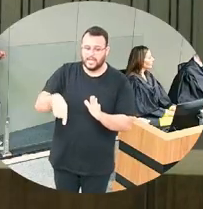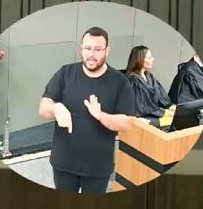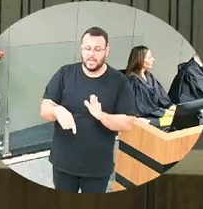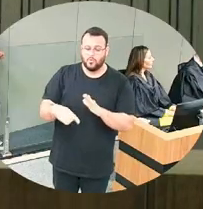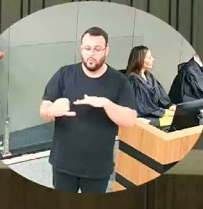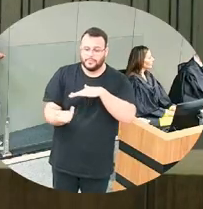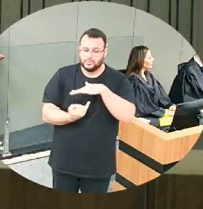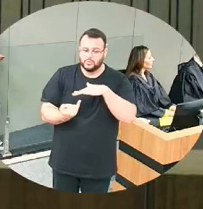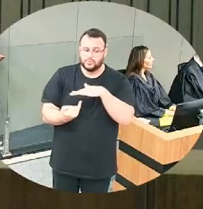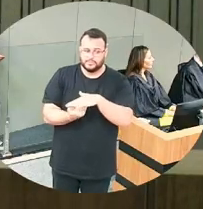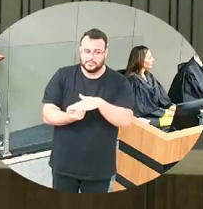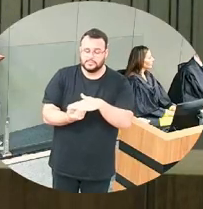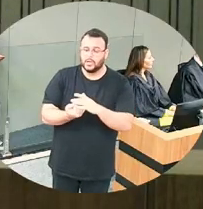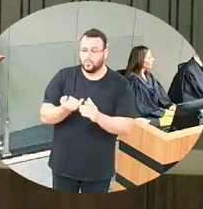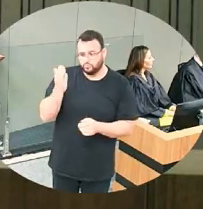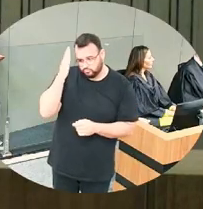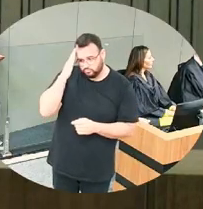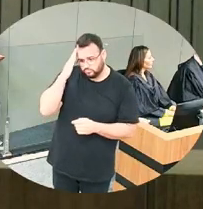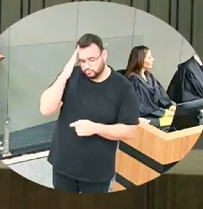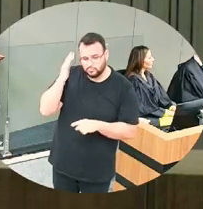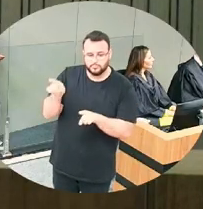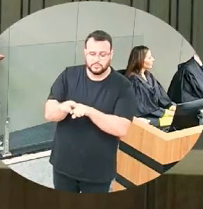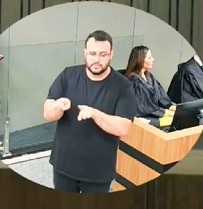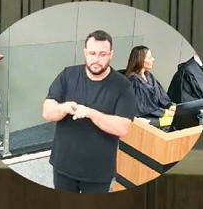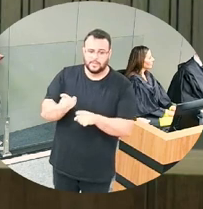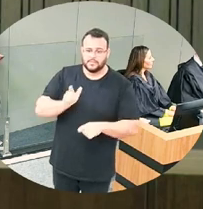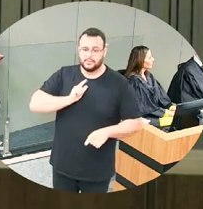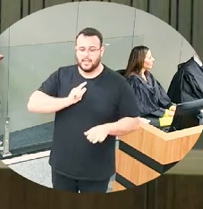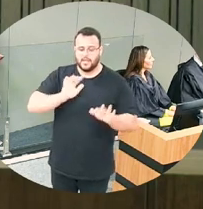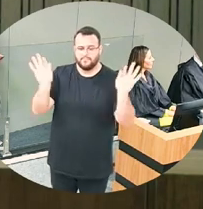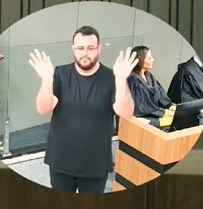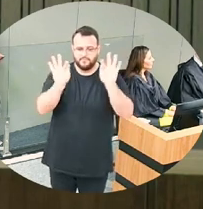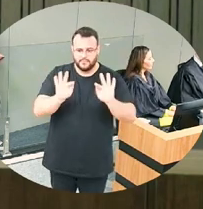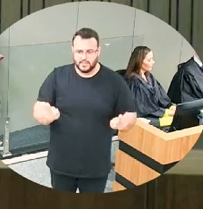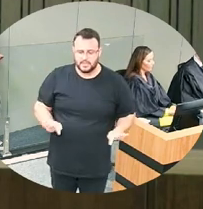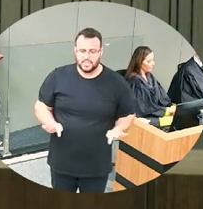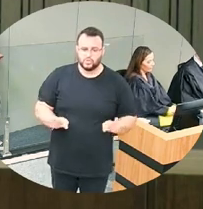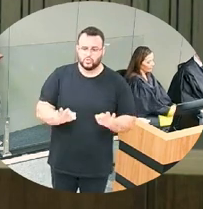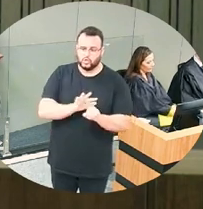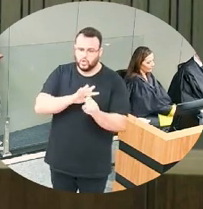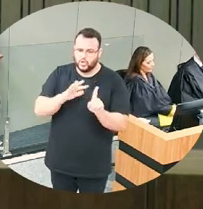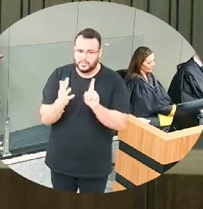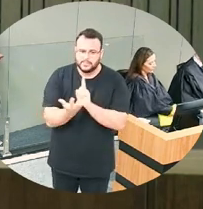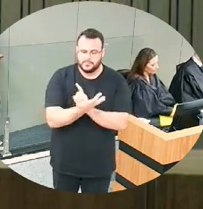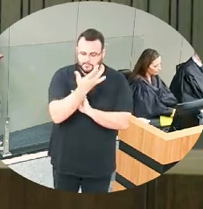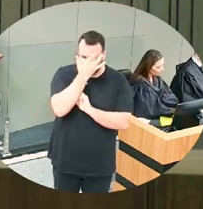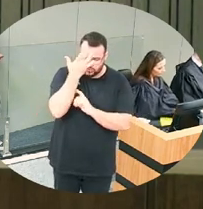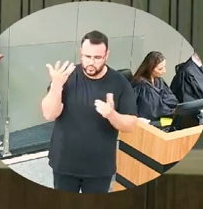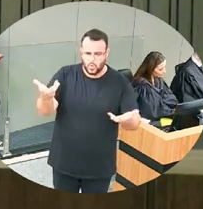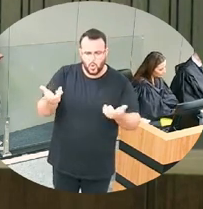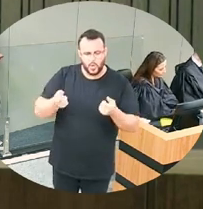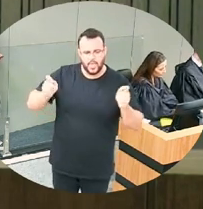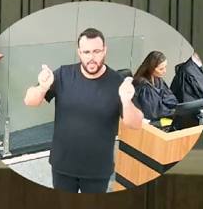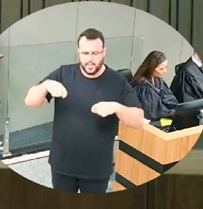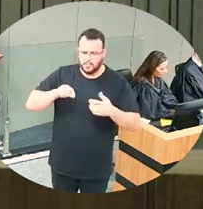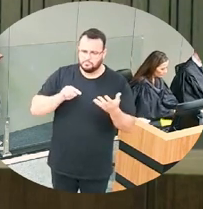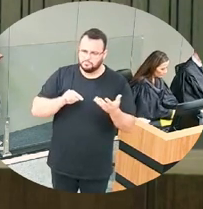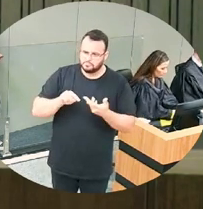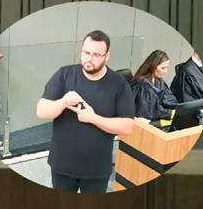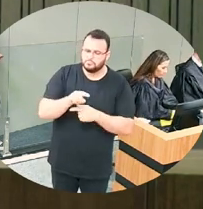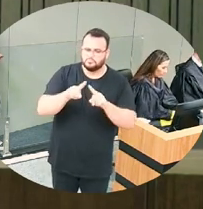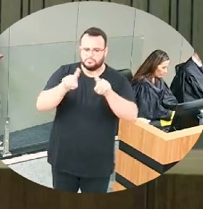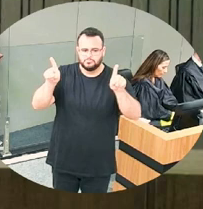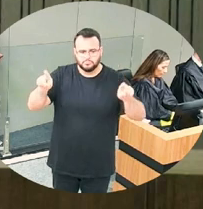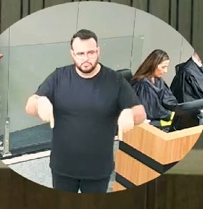reconhecida é também porque tivemos a felicidade de nos cercarmos de pessoas hábeis e competentes nossos